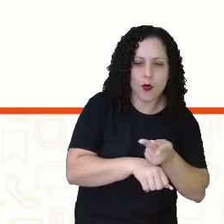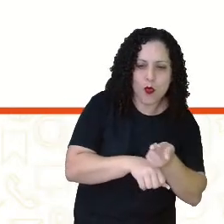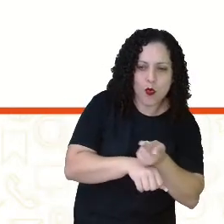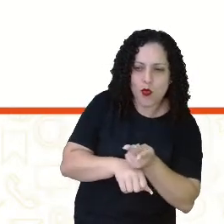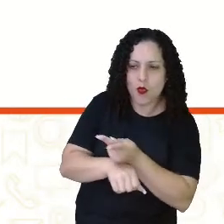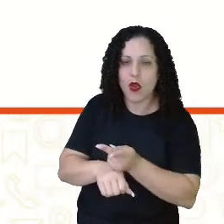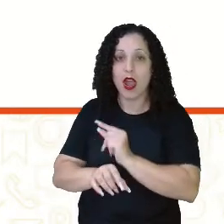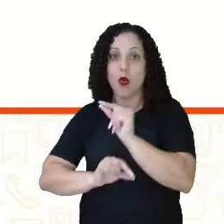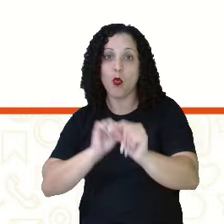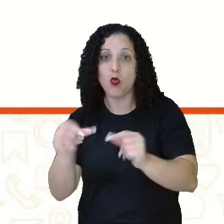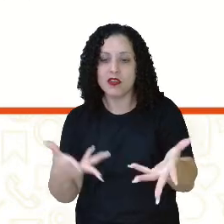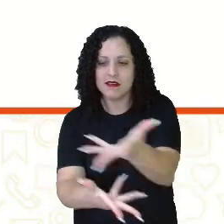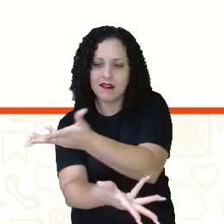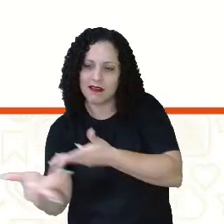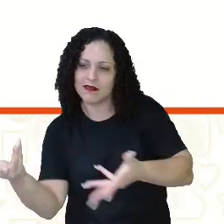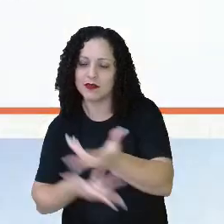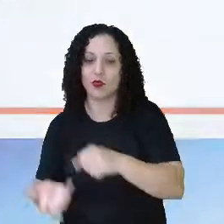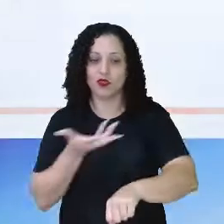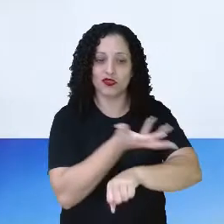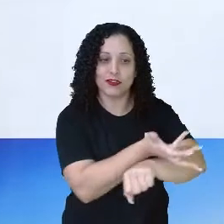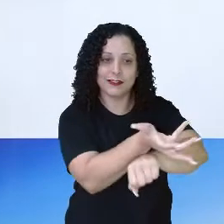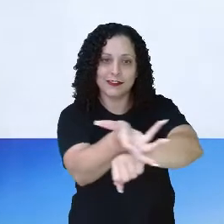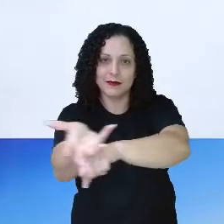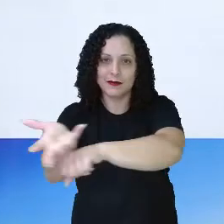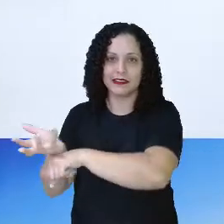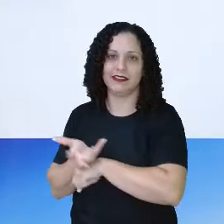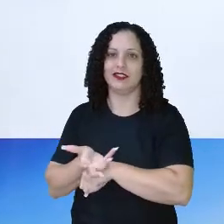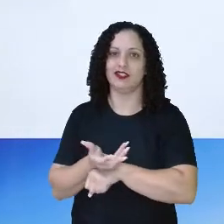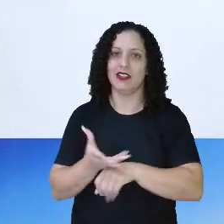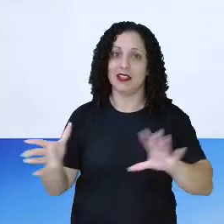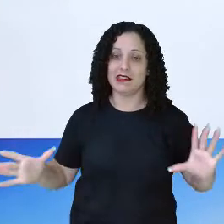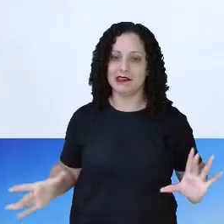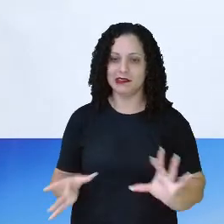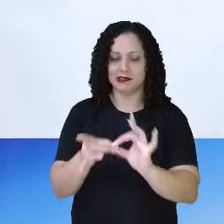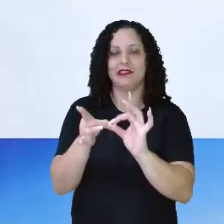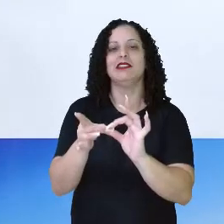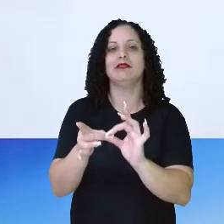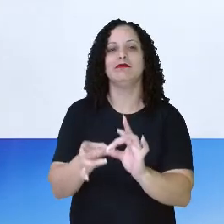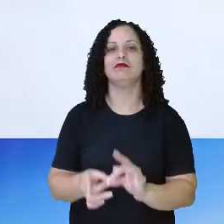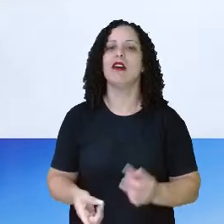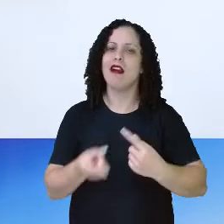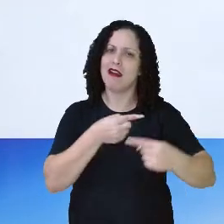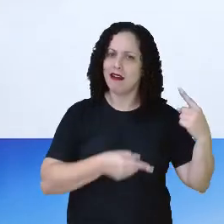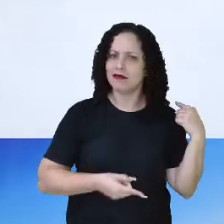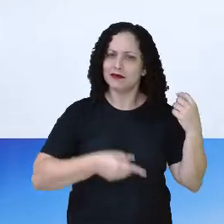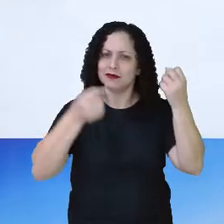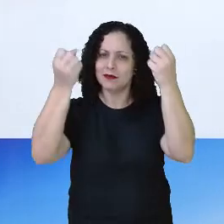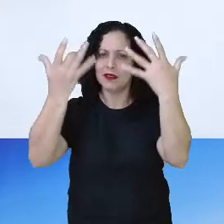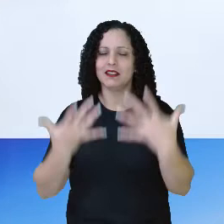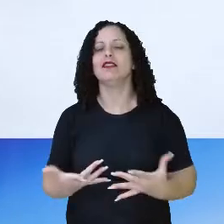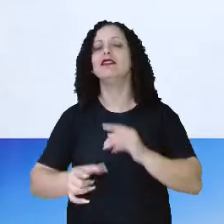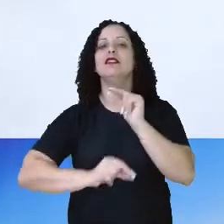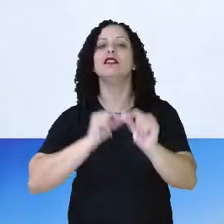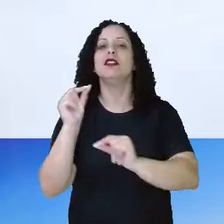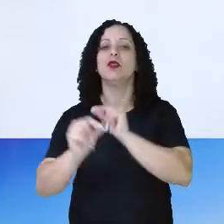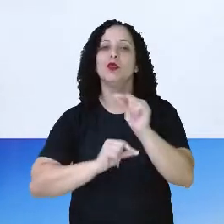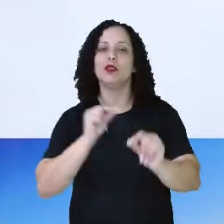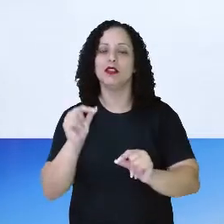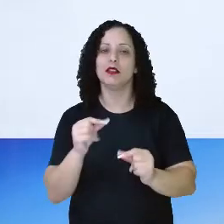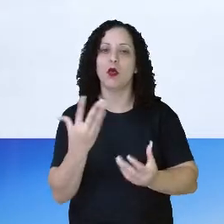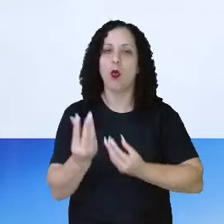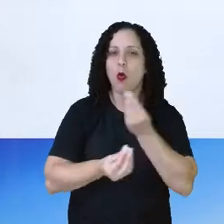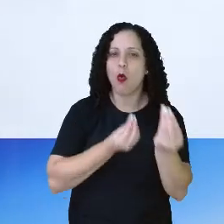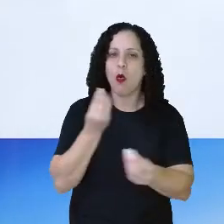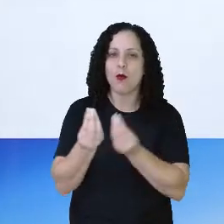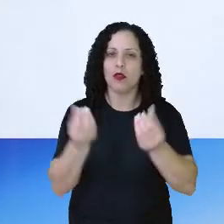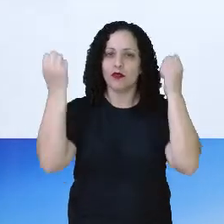em outras disciplinas. Nós falamos um pouco, no momento anterior, sobre essa questão de como é